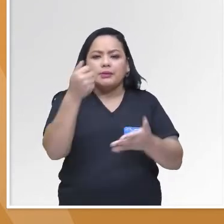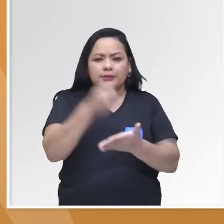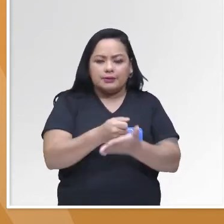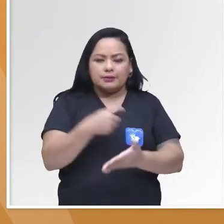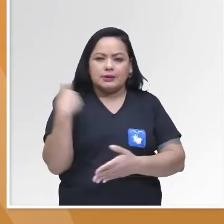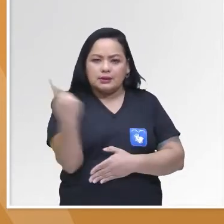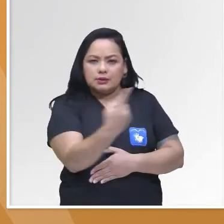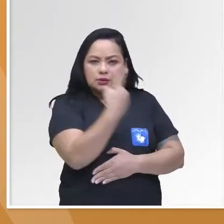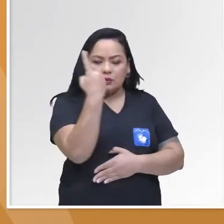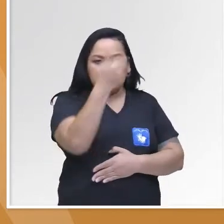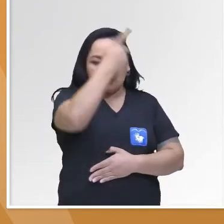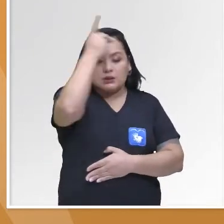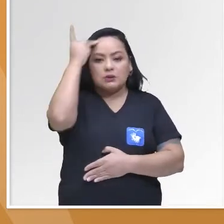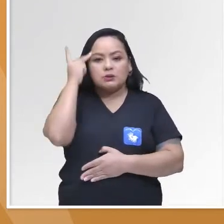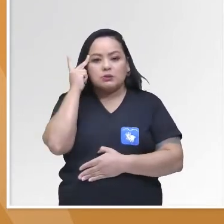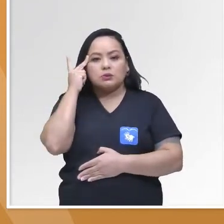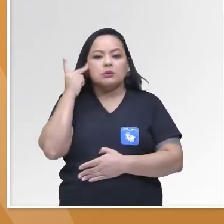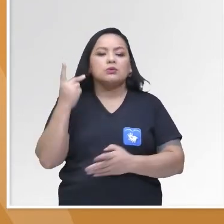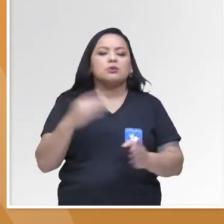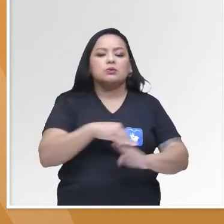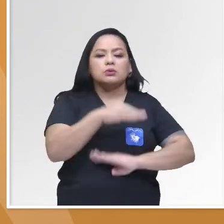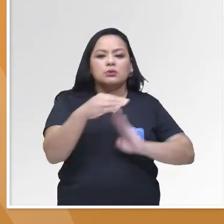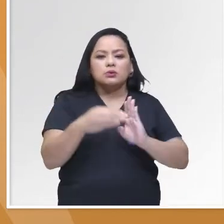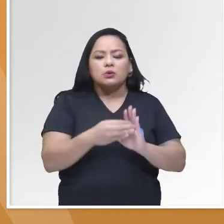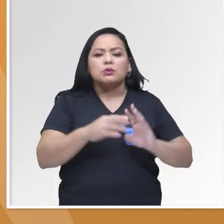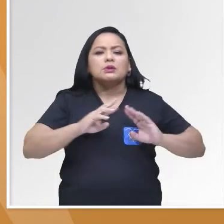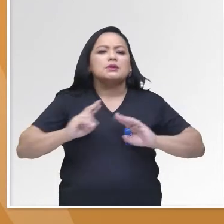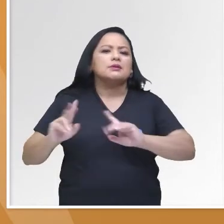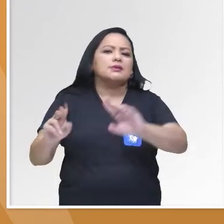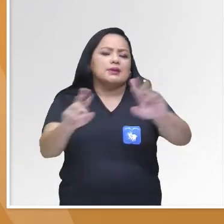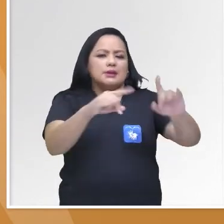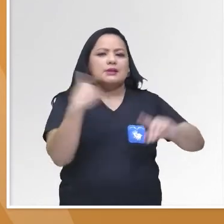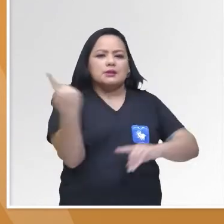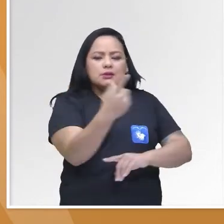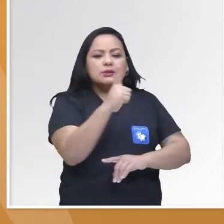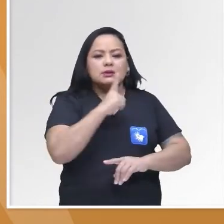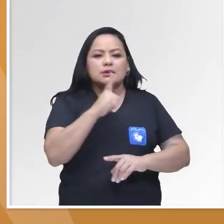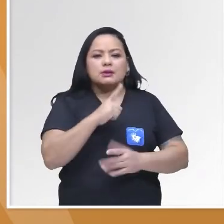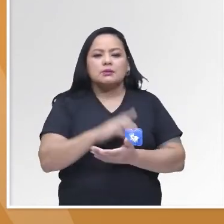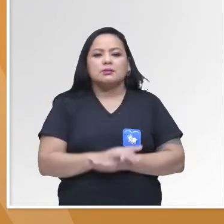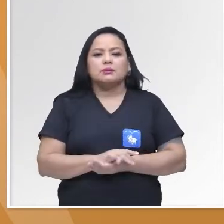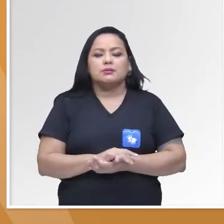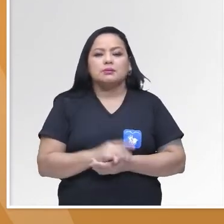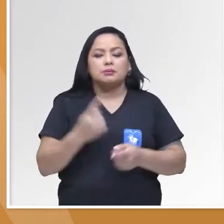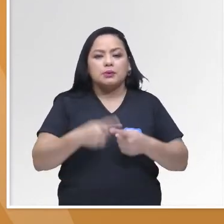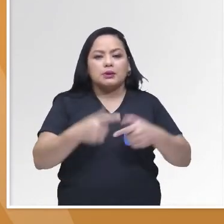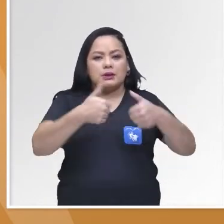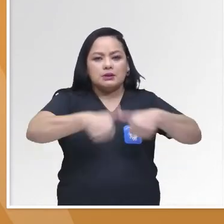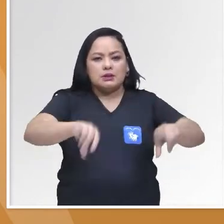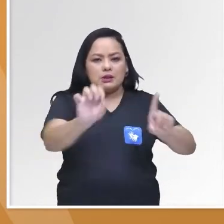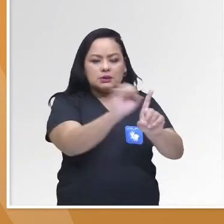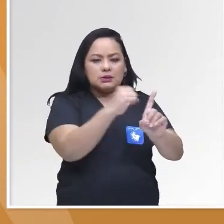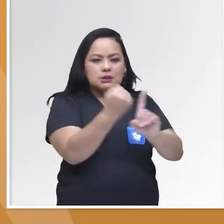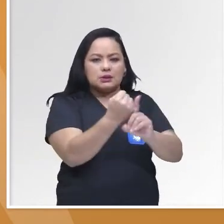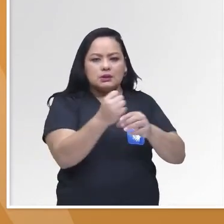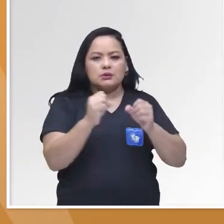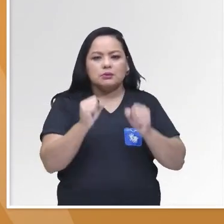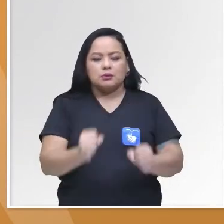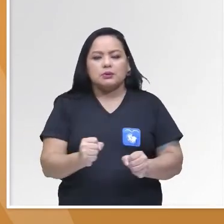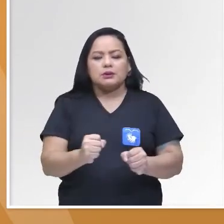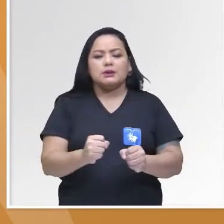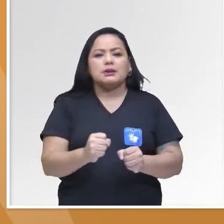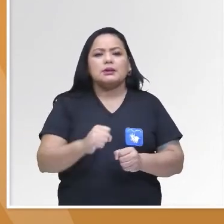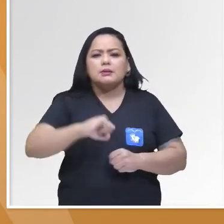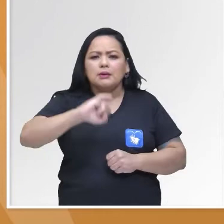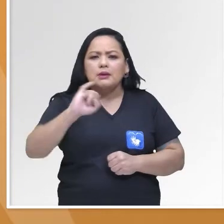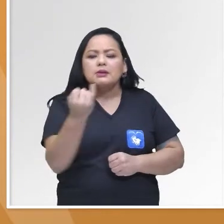nós, pessoas com todas as nossas diferenças, quando estamos em sociedade, poder participar